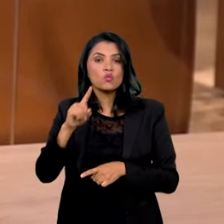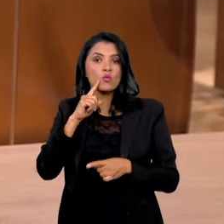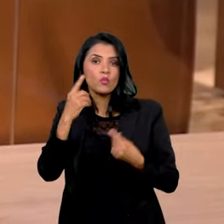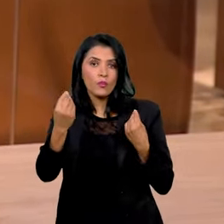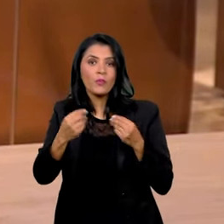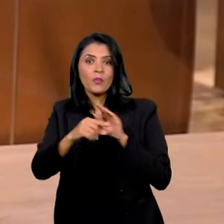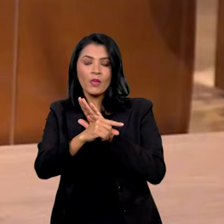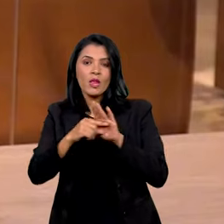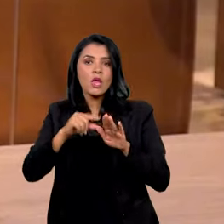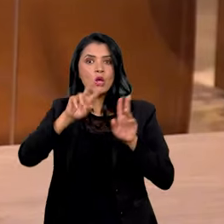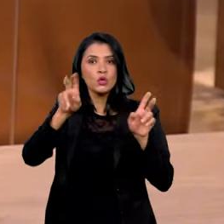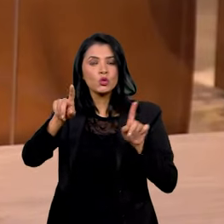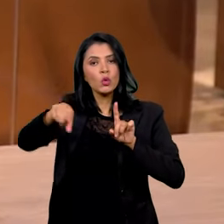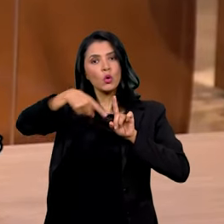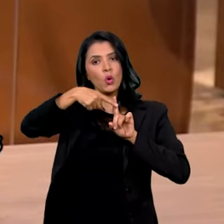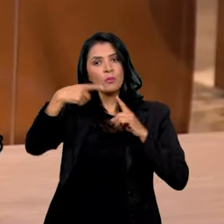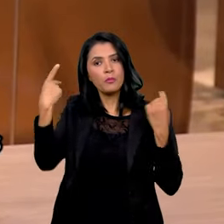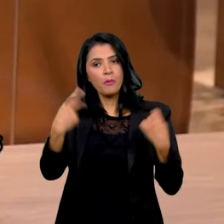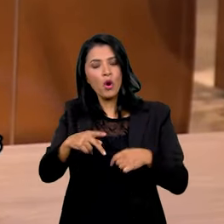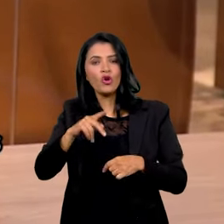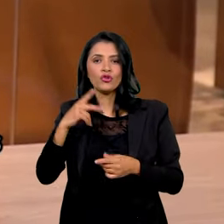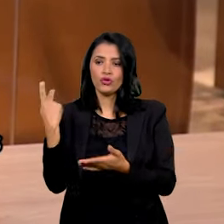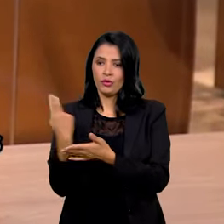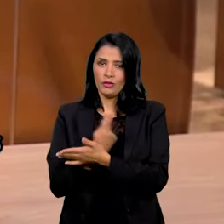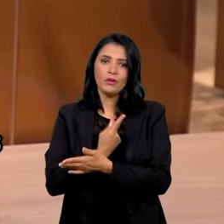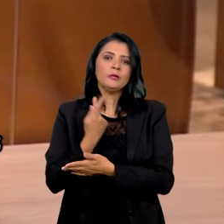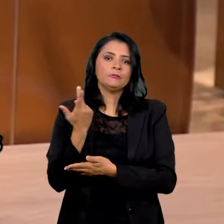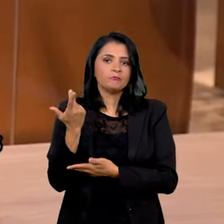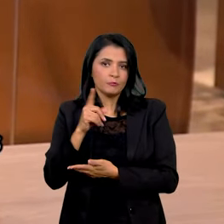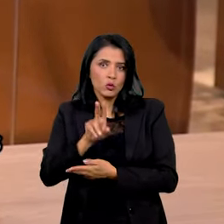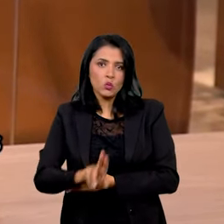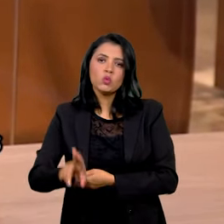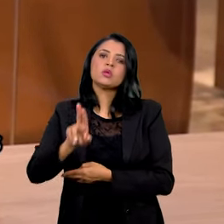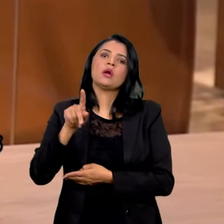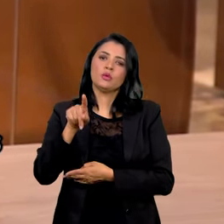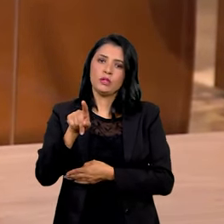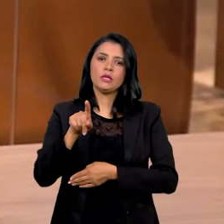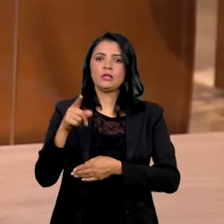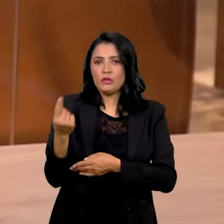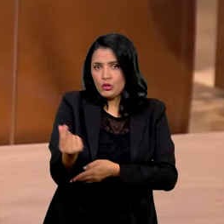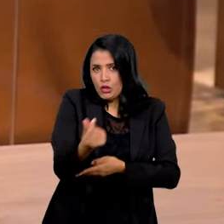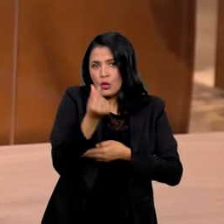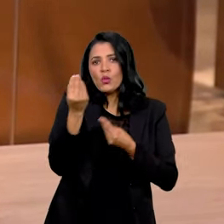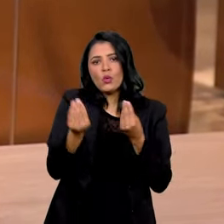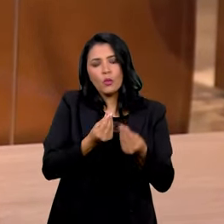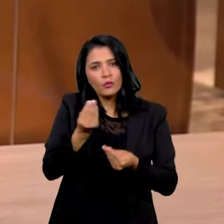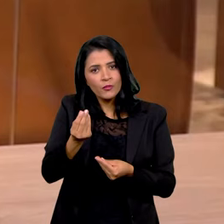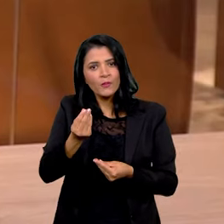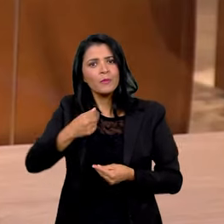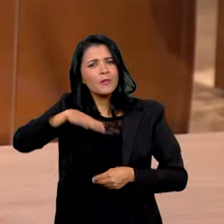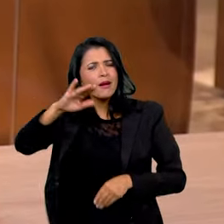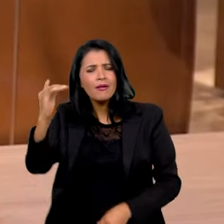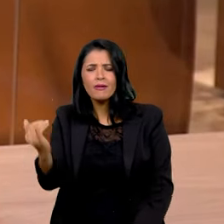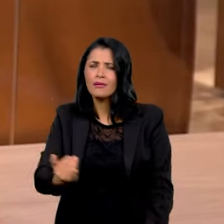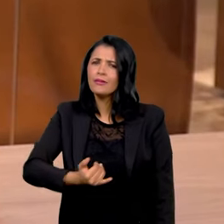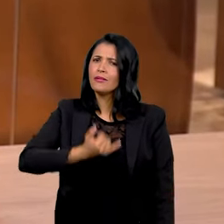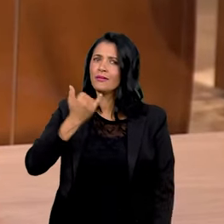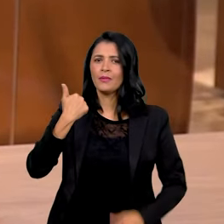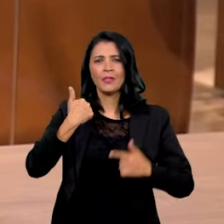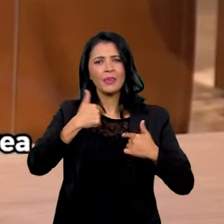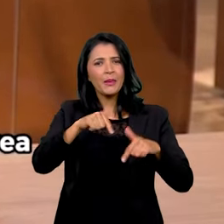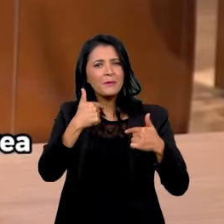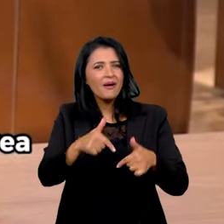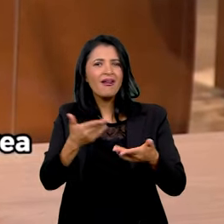mundo apoiando os governos a se prepararem e a responder a emergências de todo tipo Unicep